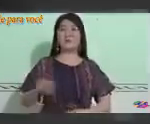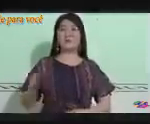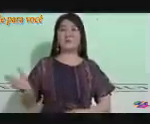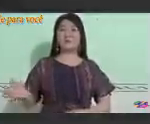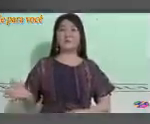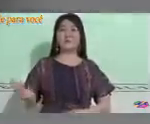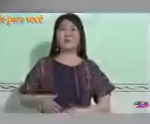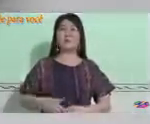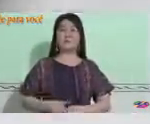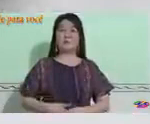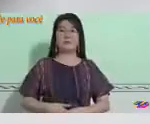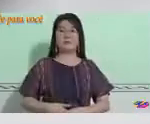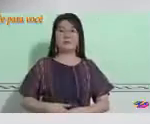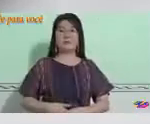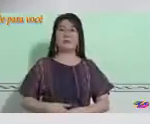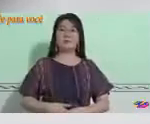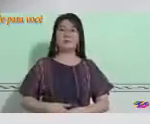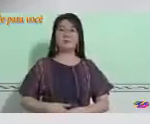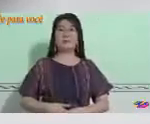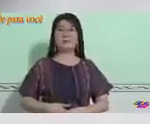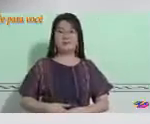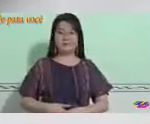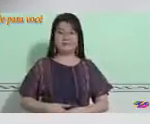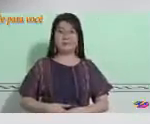LGUNSPROTOSQUEPODEMAJUDARSATIOAEMULSAN clareadora Avenede Pigment,